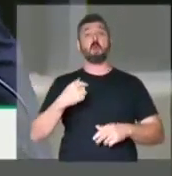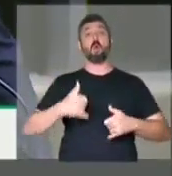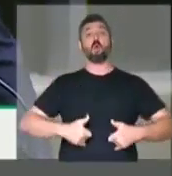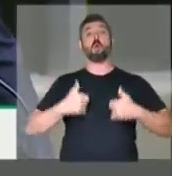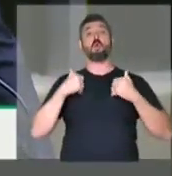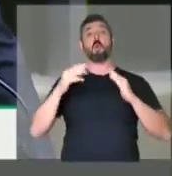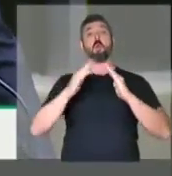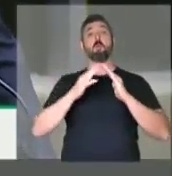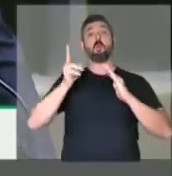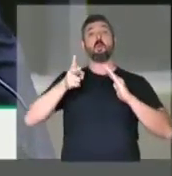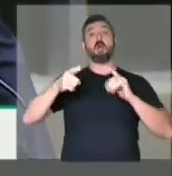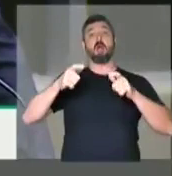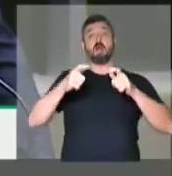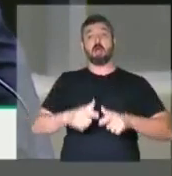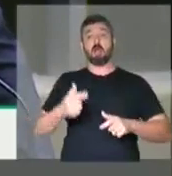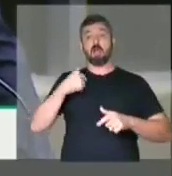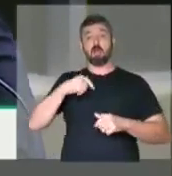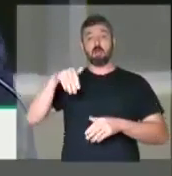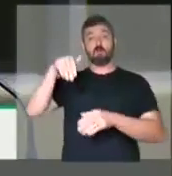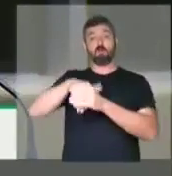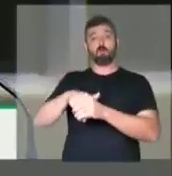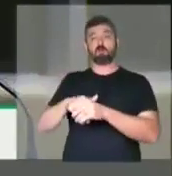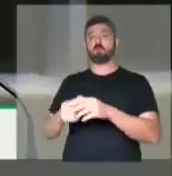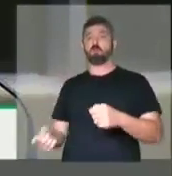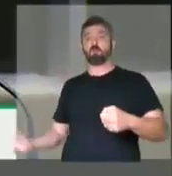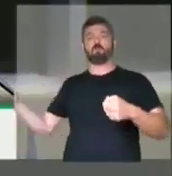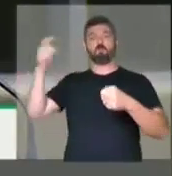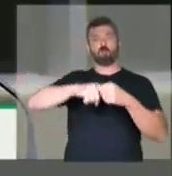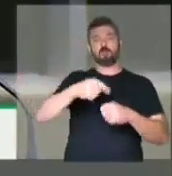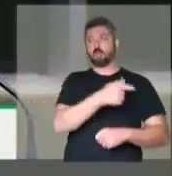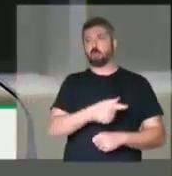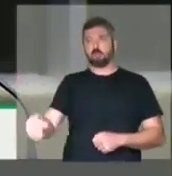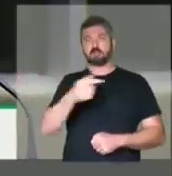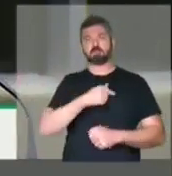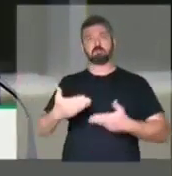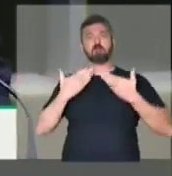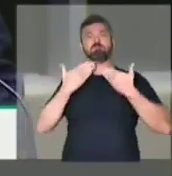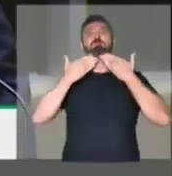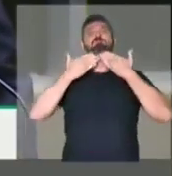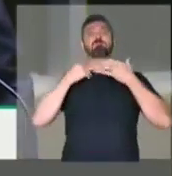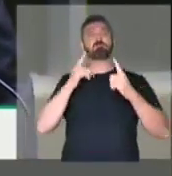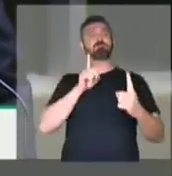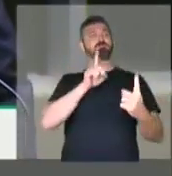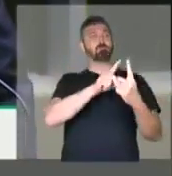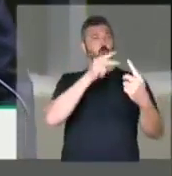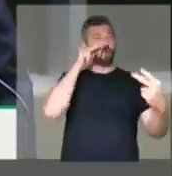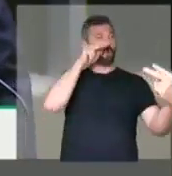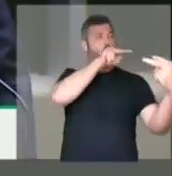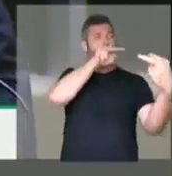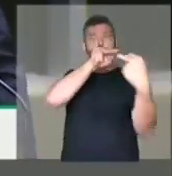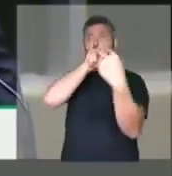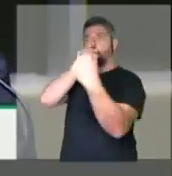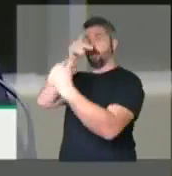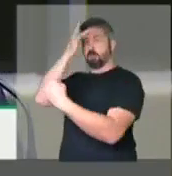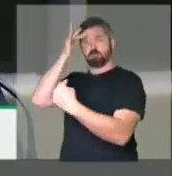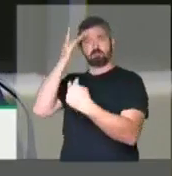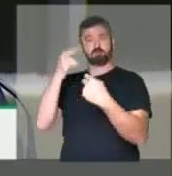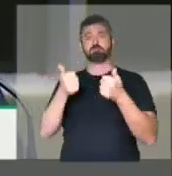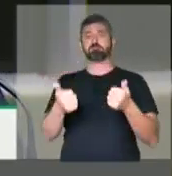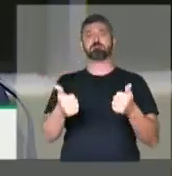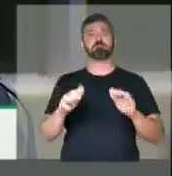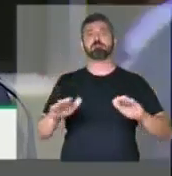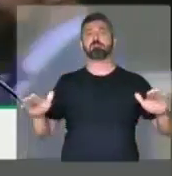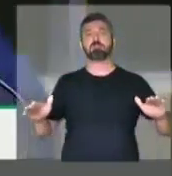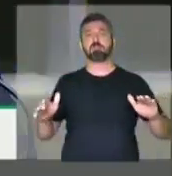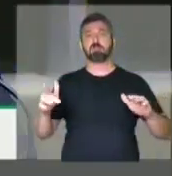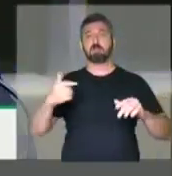bairro desde quando eu fui eleito e voltar para lá toda semana, podendo olhar no olho das pessoas